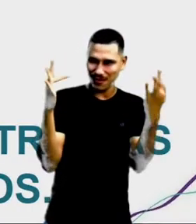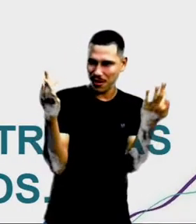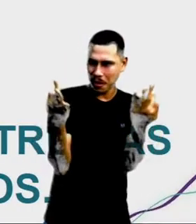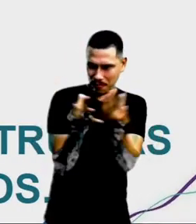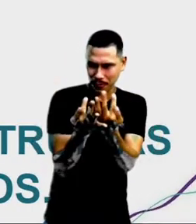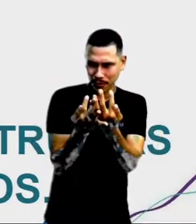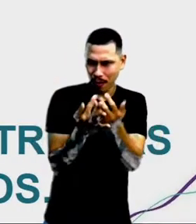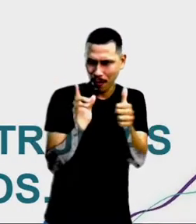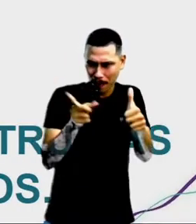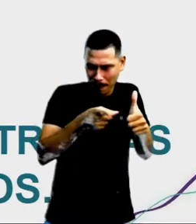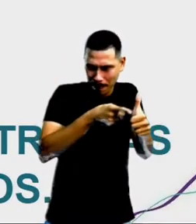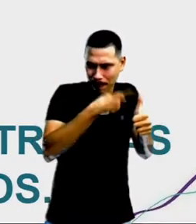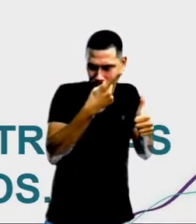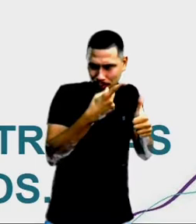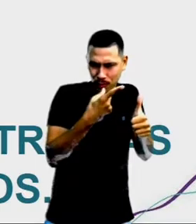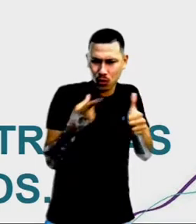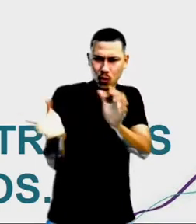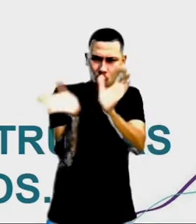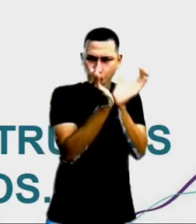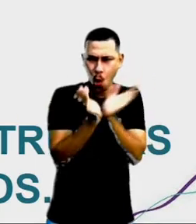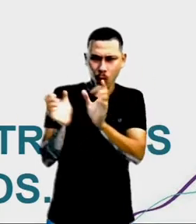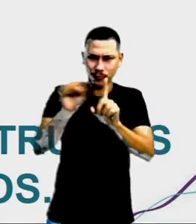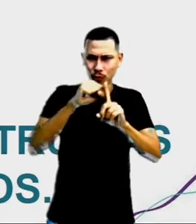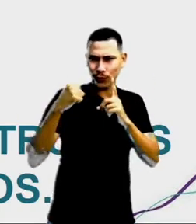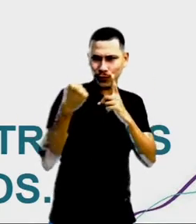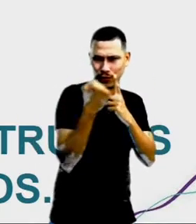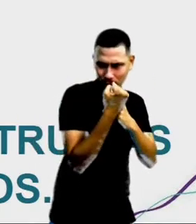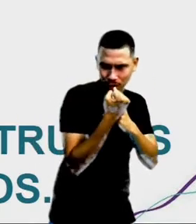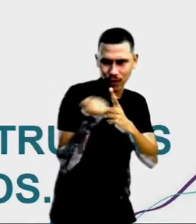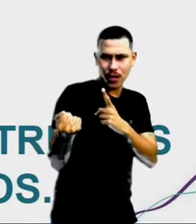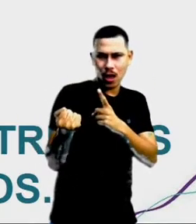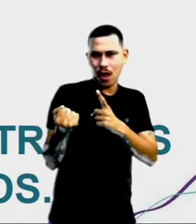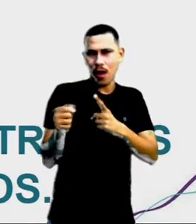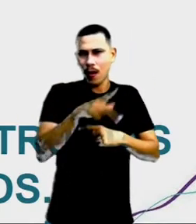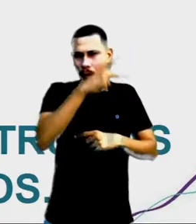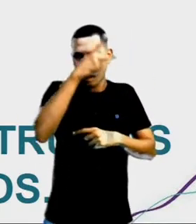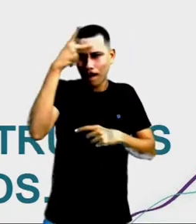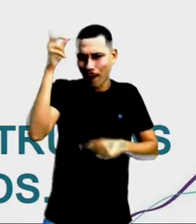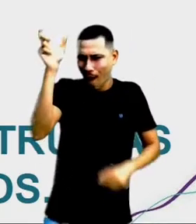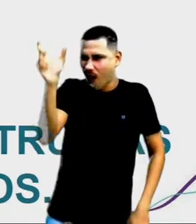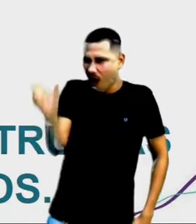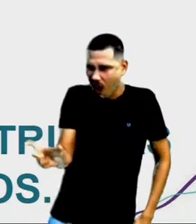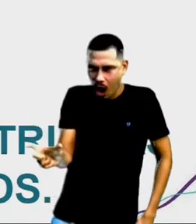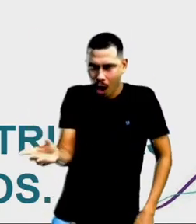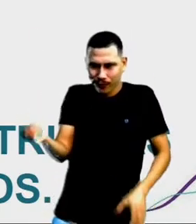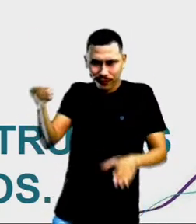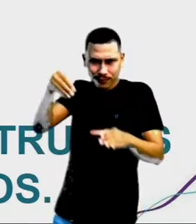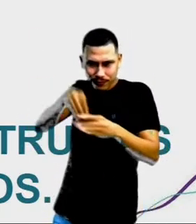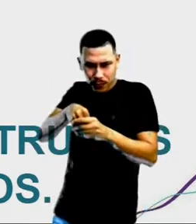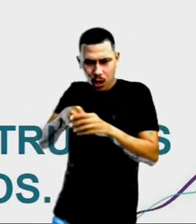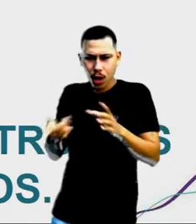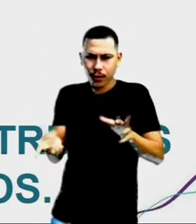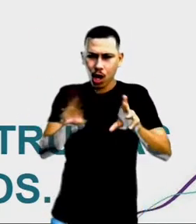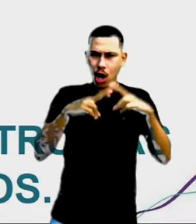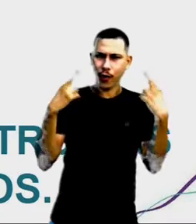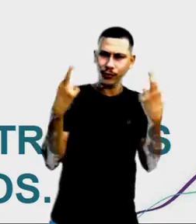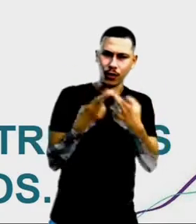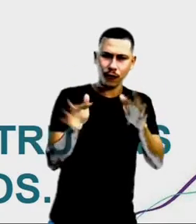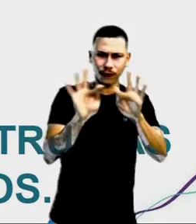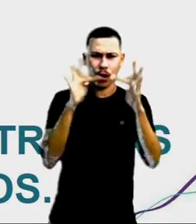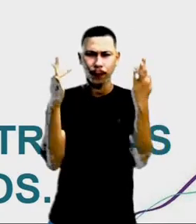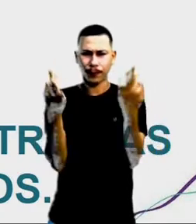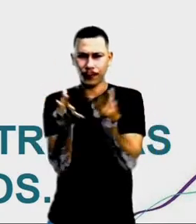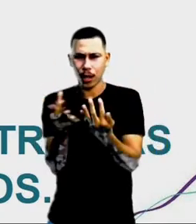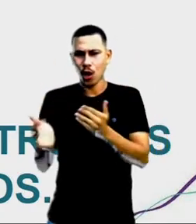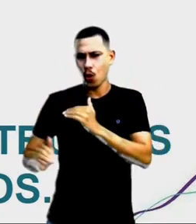o primeiro grupo social que uma pessoa faz parte. As uniões familiares são